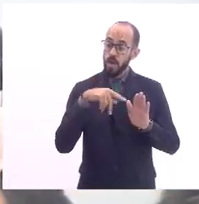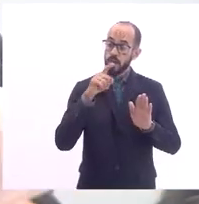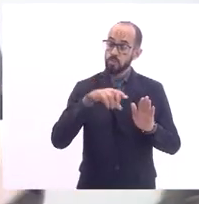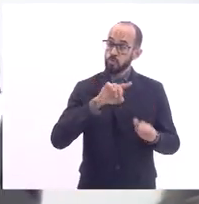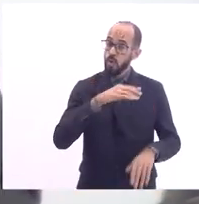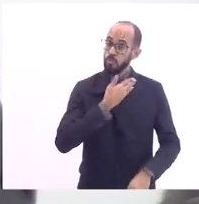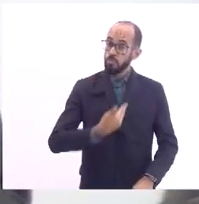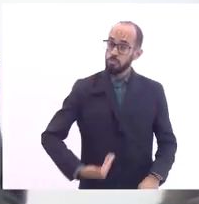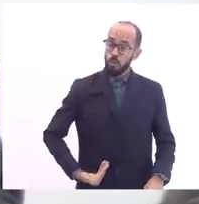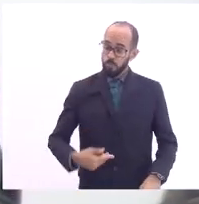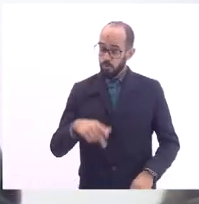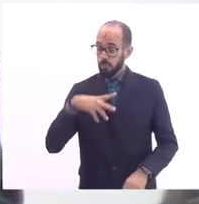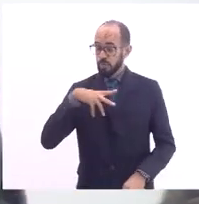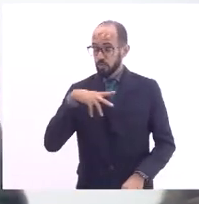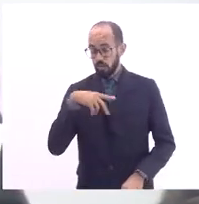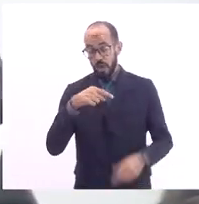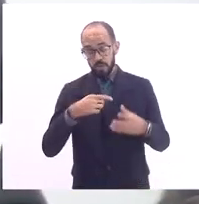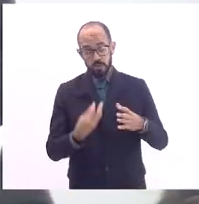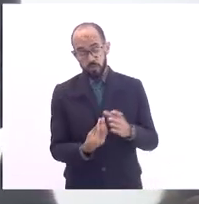gera esse tipo